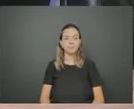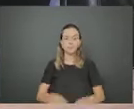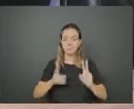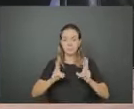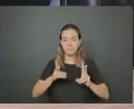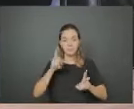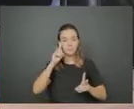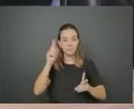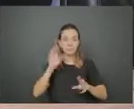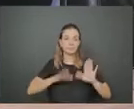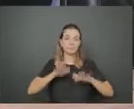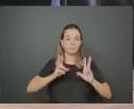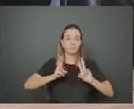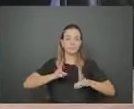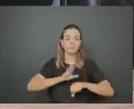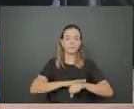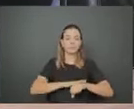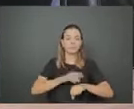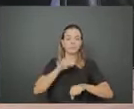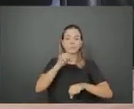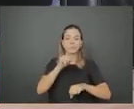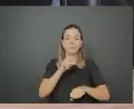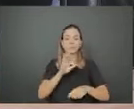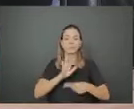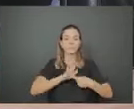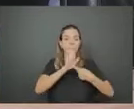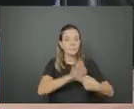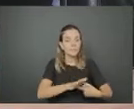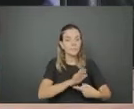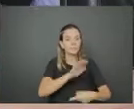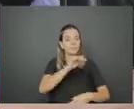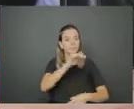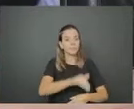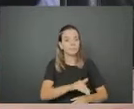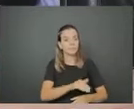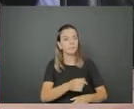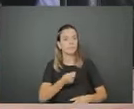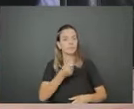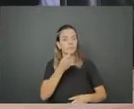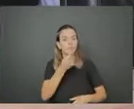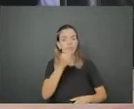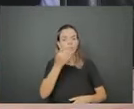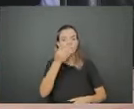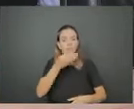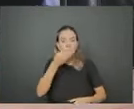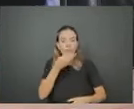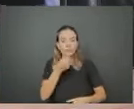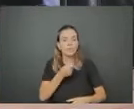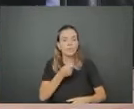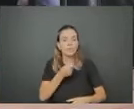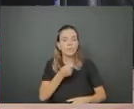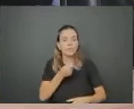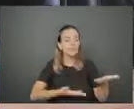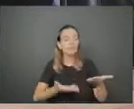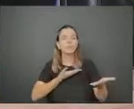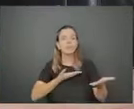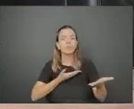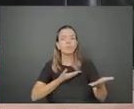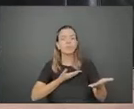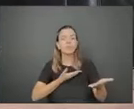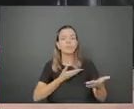ou dando uma flor, ou dando um docinho, ou fazendo uma brincadeira, ou interagindo com seus amigos, passado alguns minutos você está numa situação